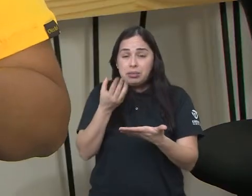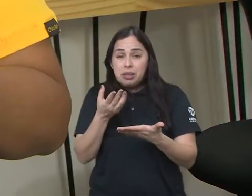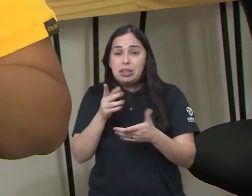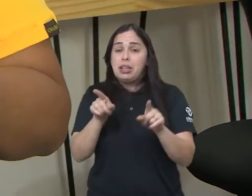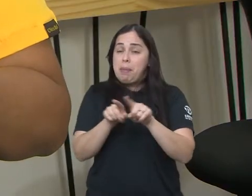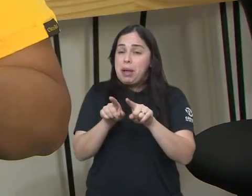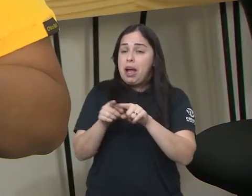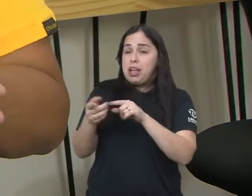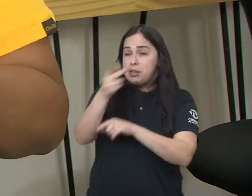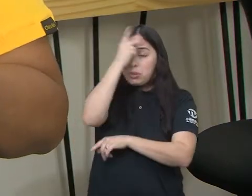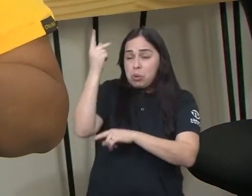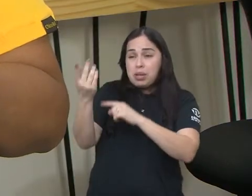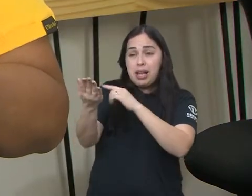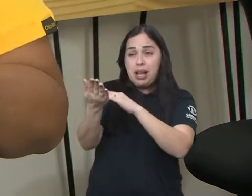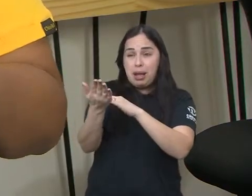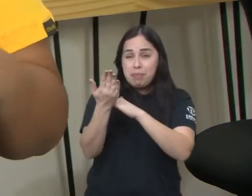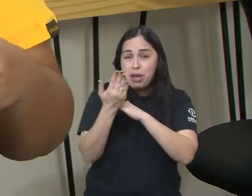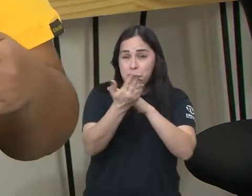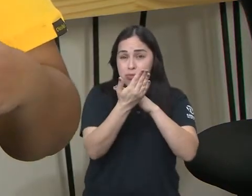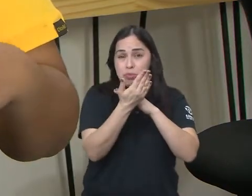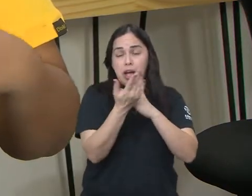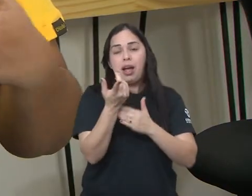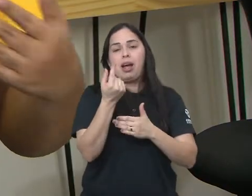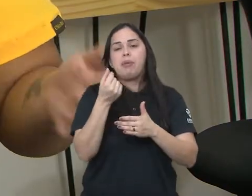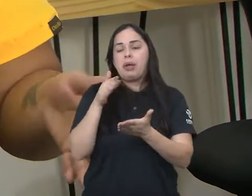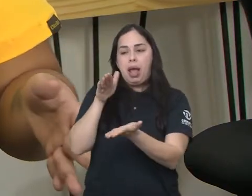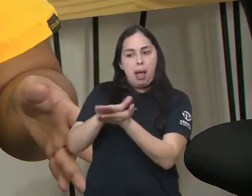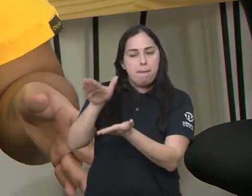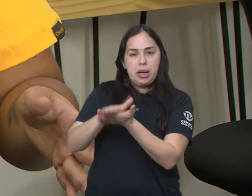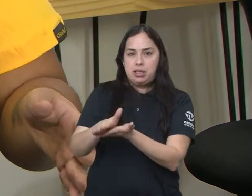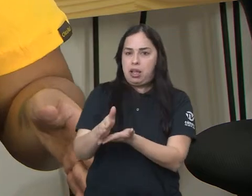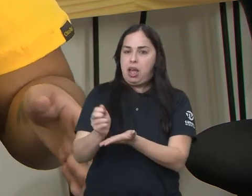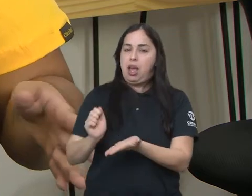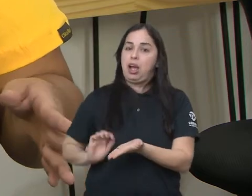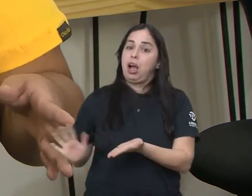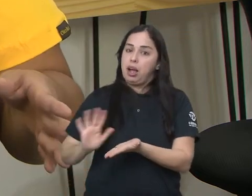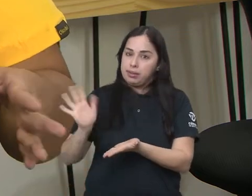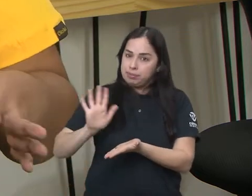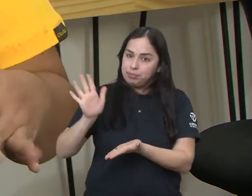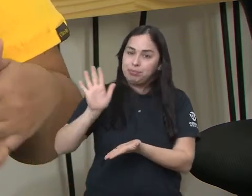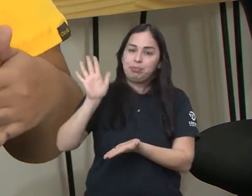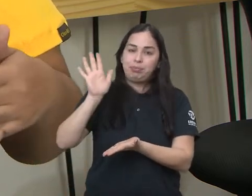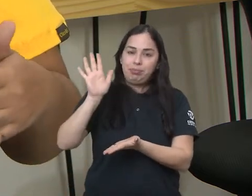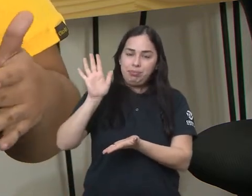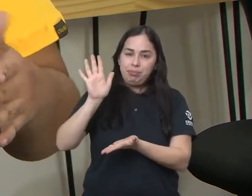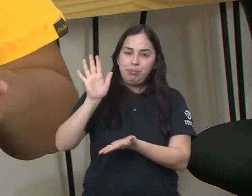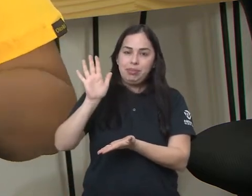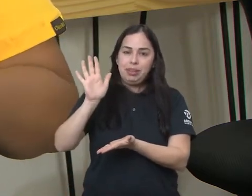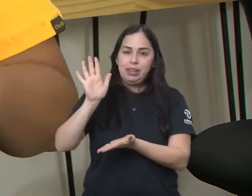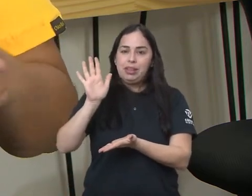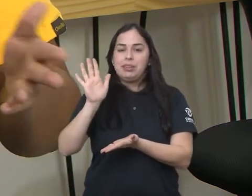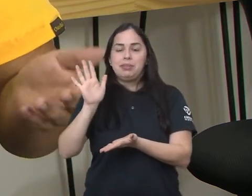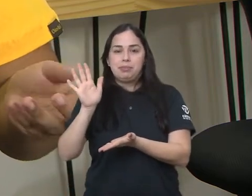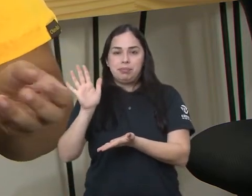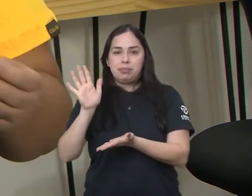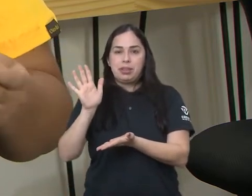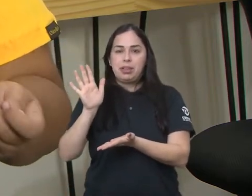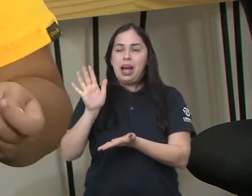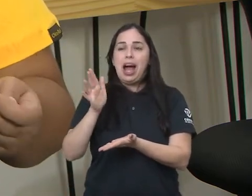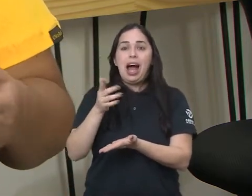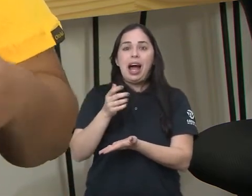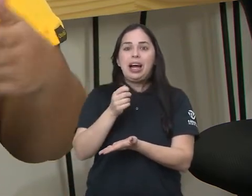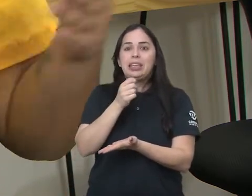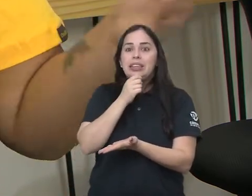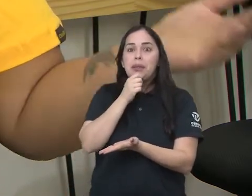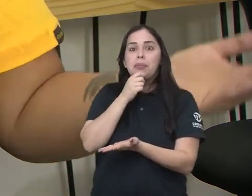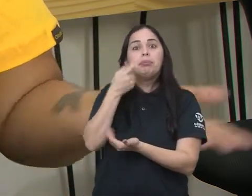o financiamento coletivo, porque impressão, fazer lançamento não é barato, mas assim, nem vai